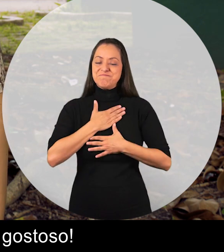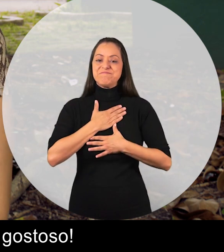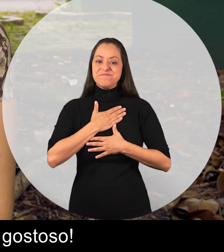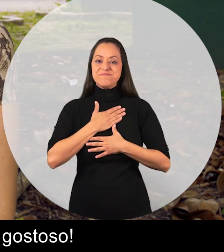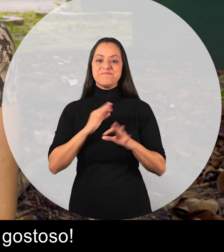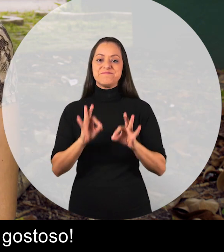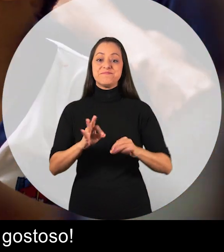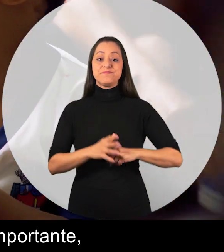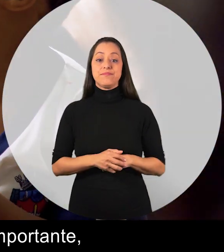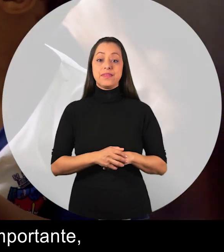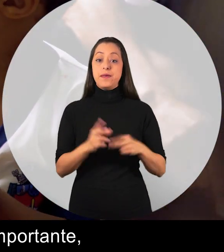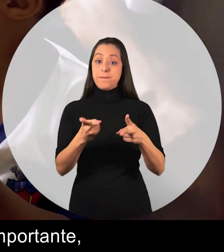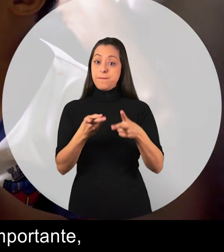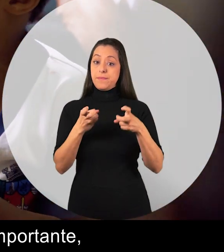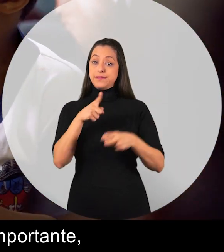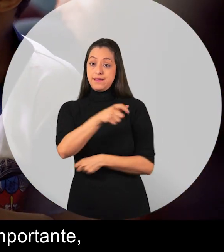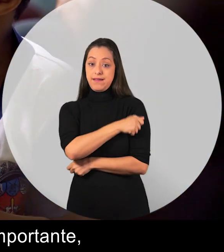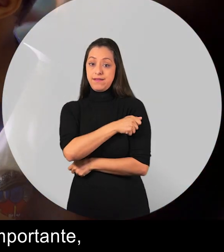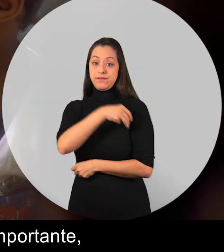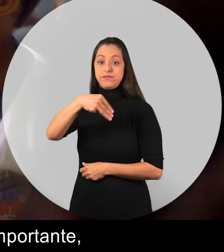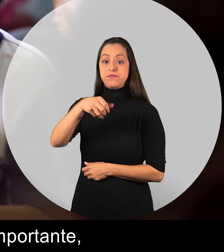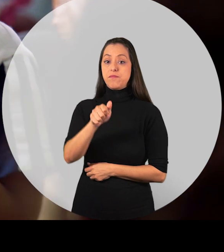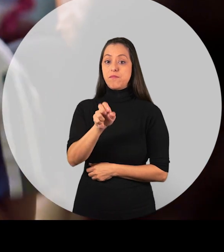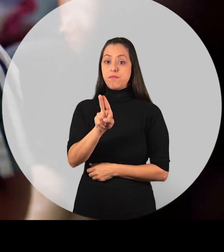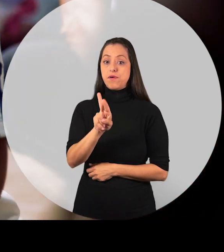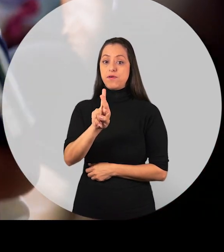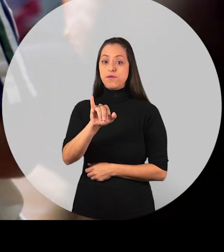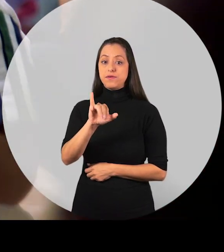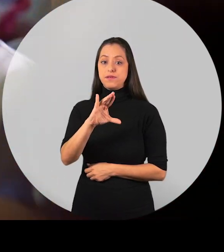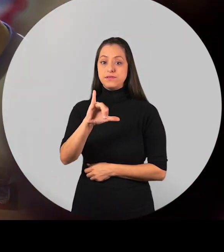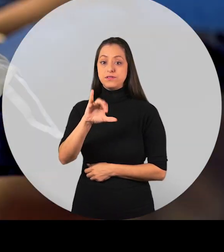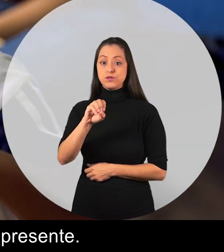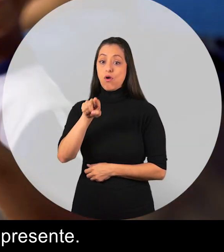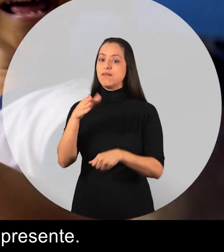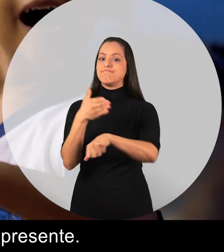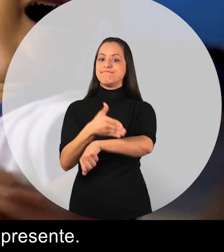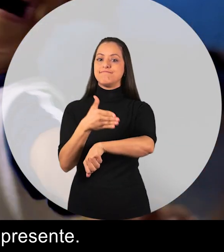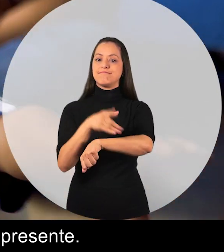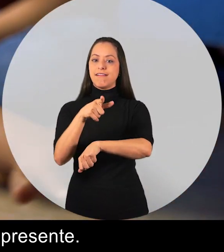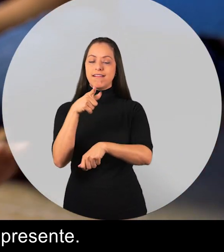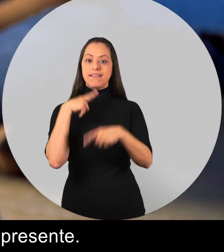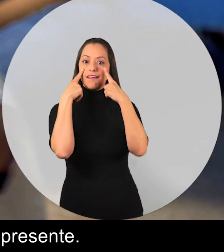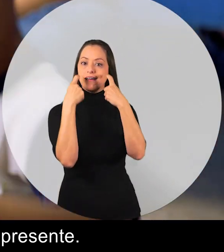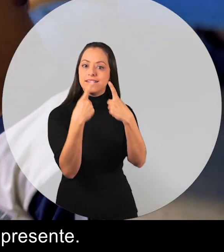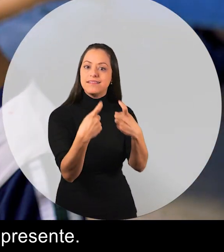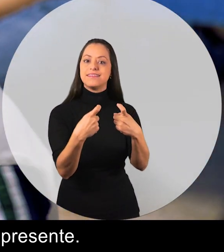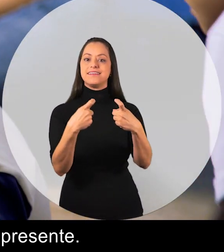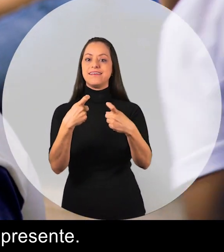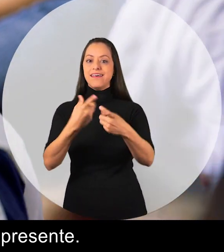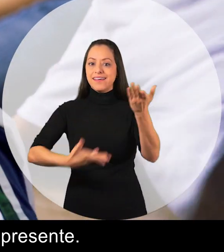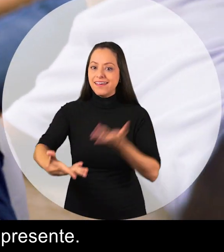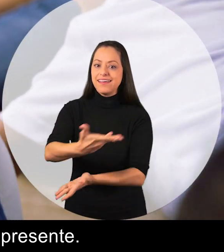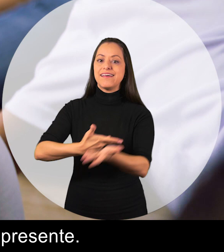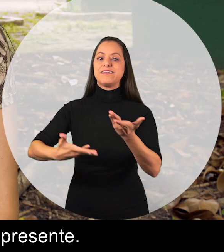muito gostoso. E eu acho que para o Maurício foi muito importante, porque chamou a atenção. Ele participou. Ele ficou na roda, ele